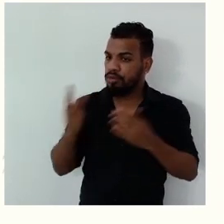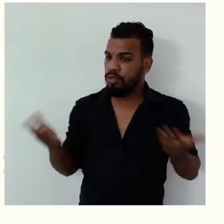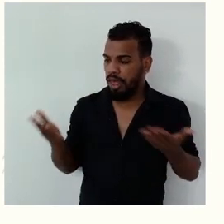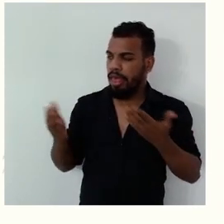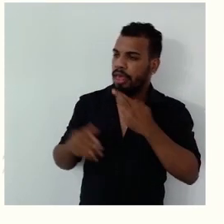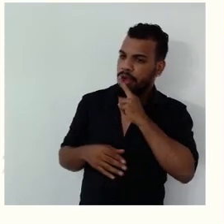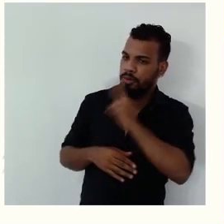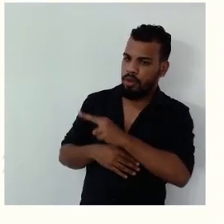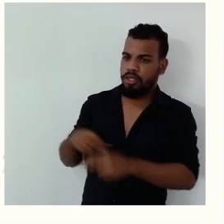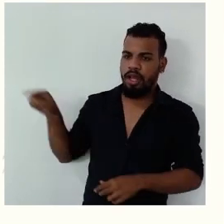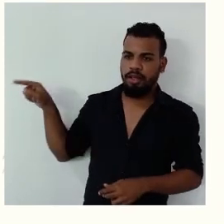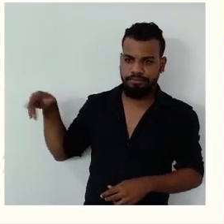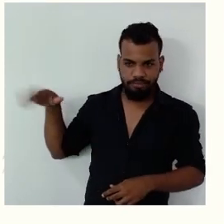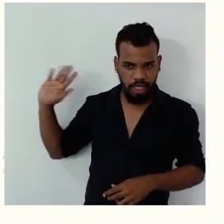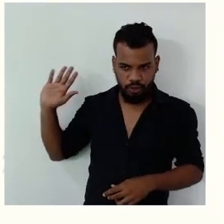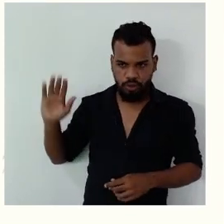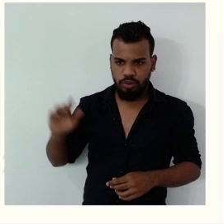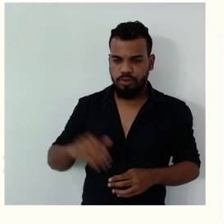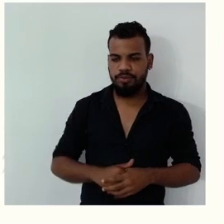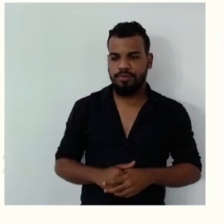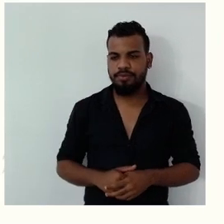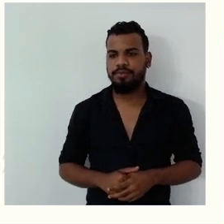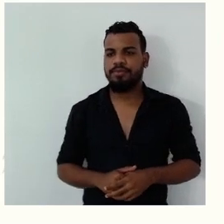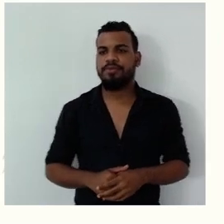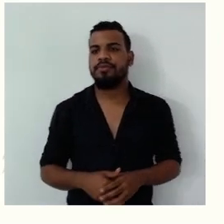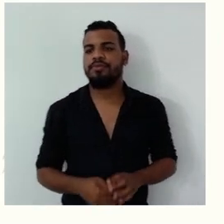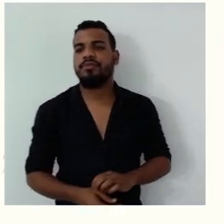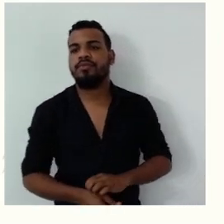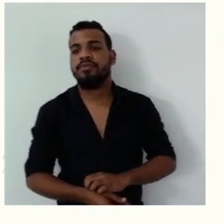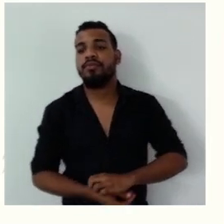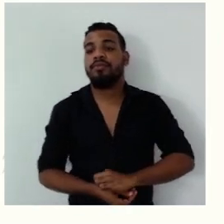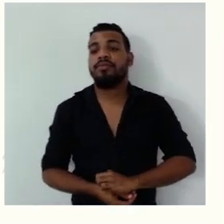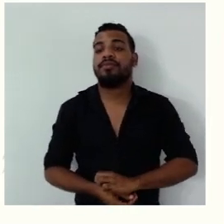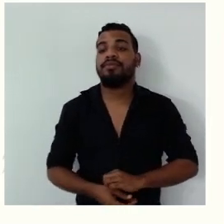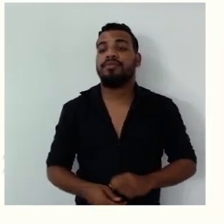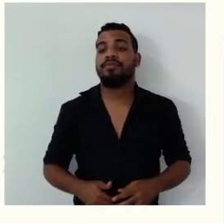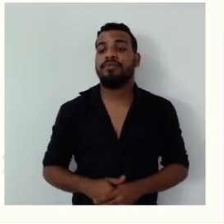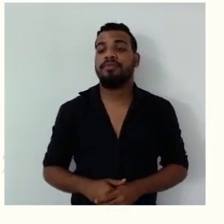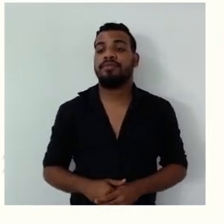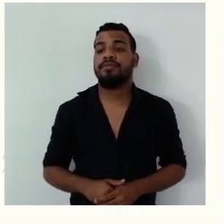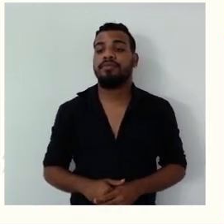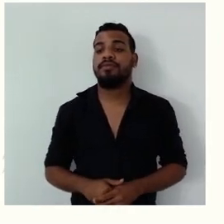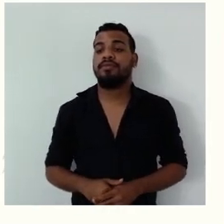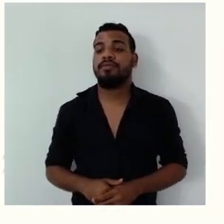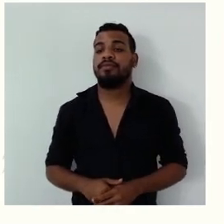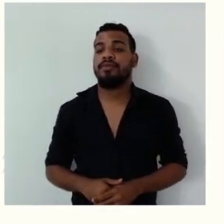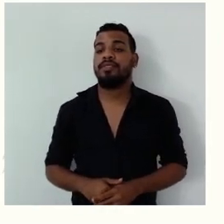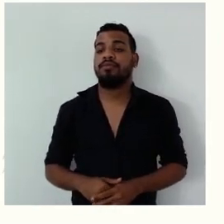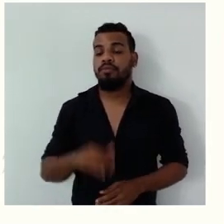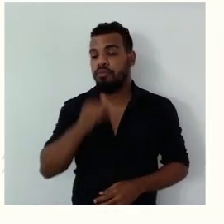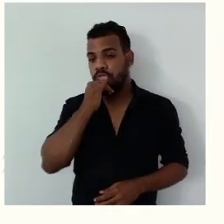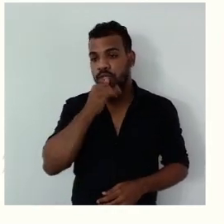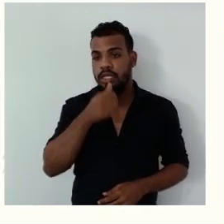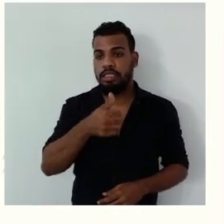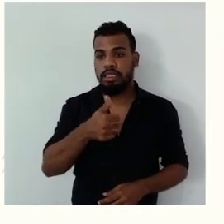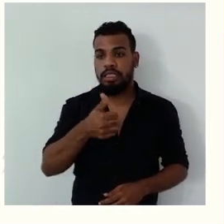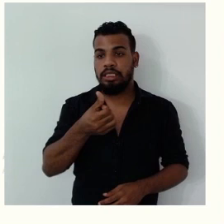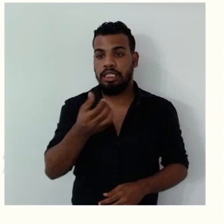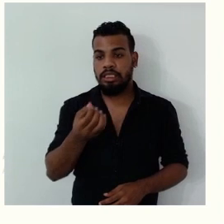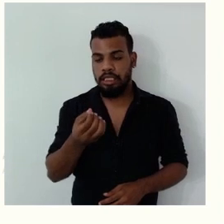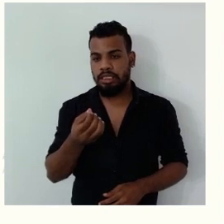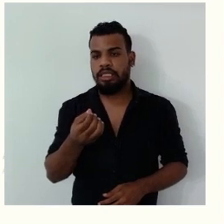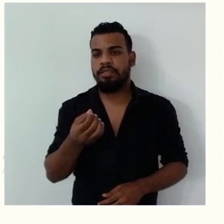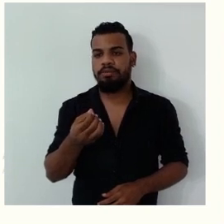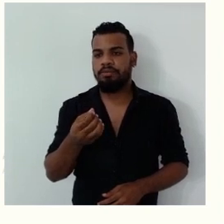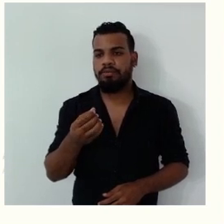resultado. Beleza? Agora, se uma mercadoria no valor de 460, ele sofreu um